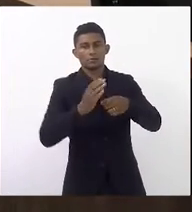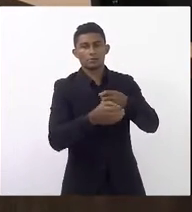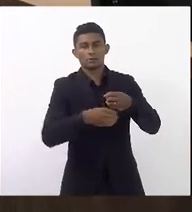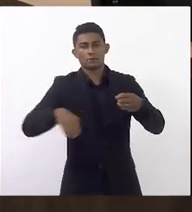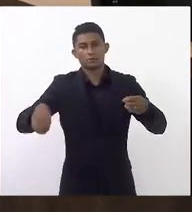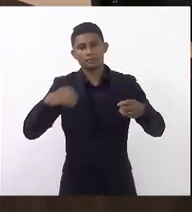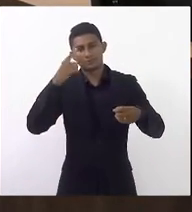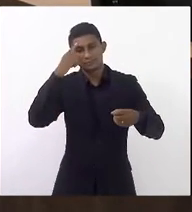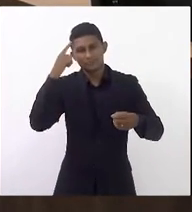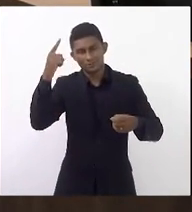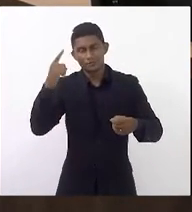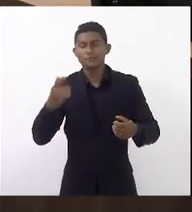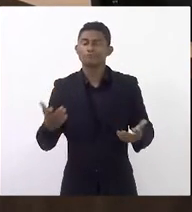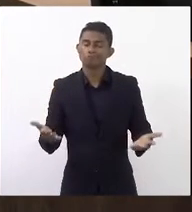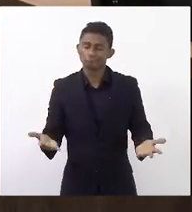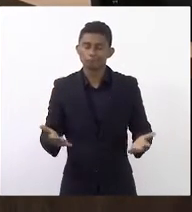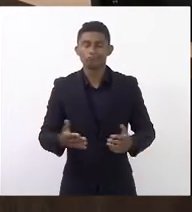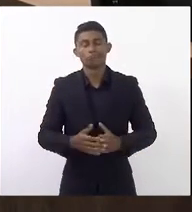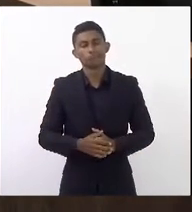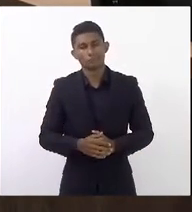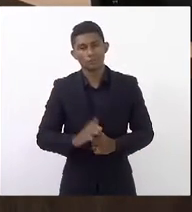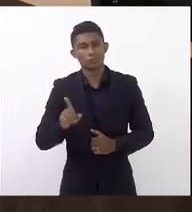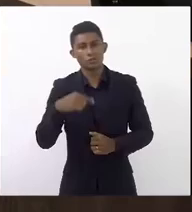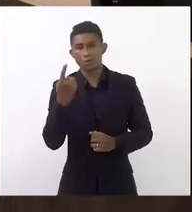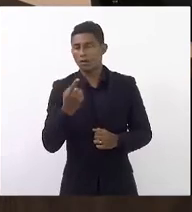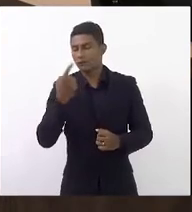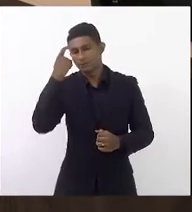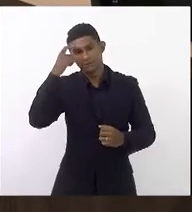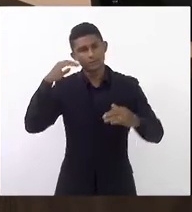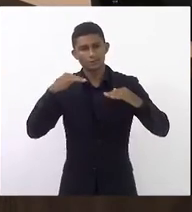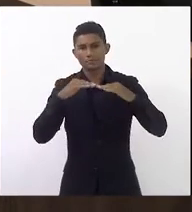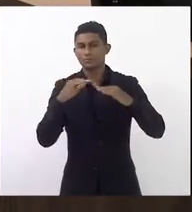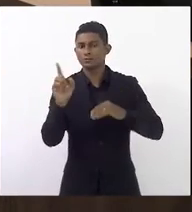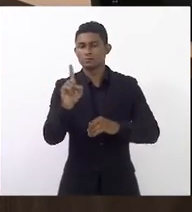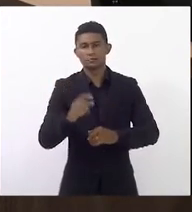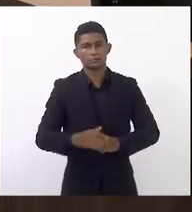privatização e que tem deixado ainda no Estado...